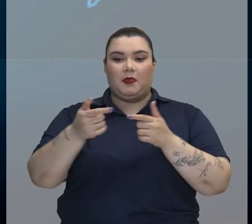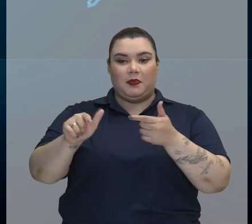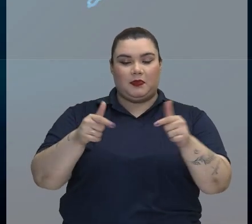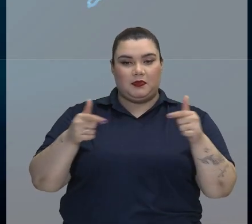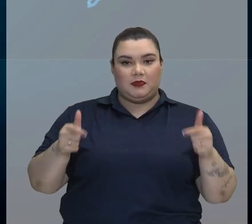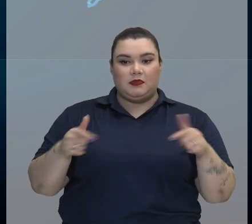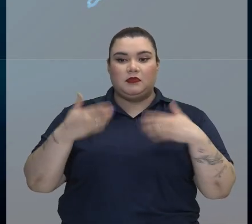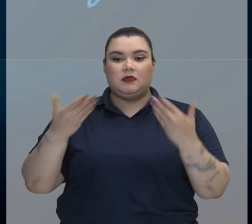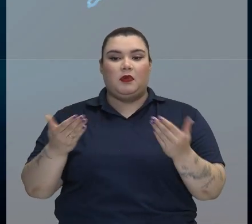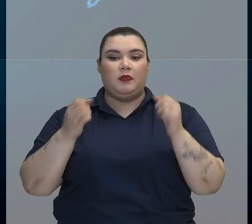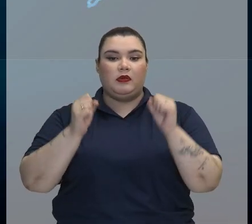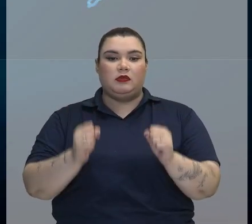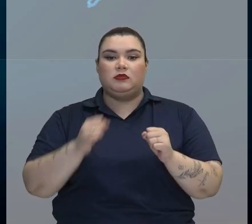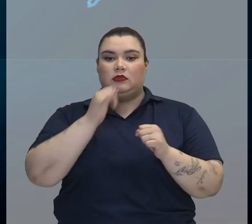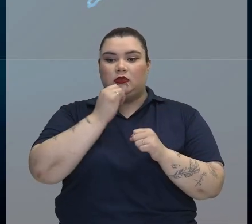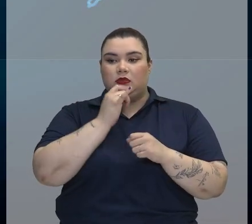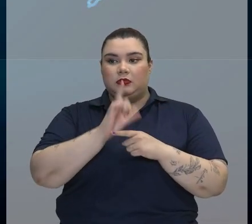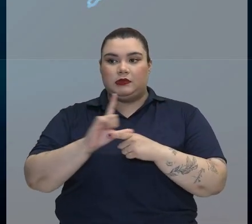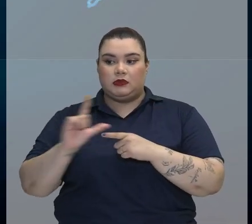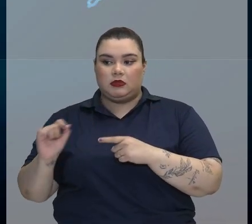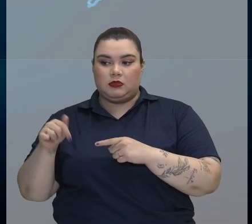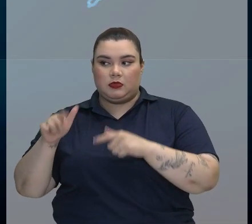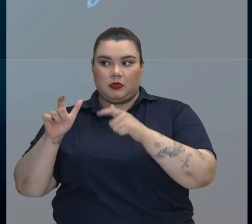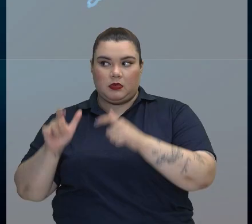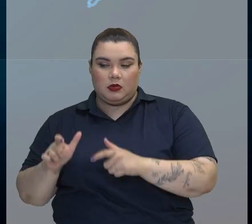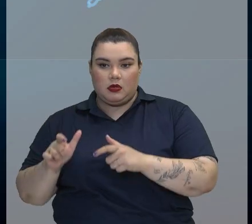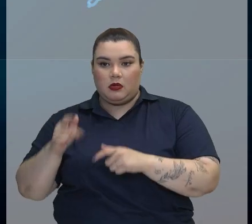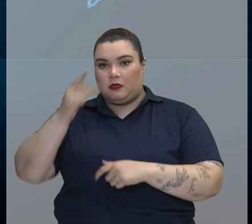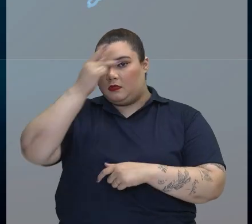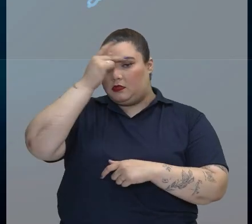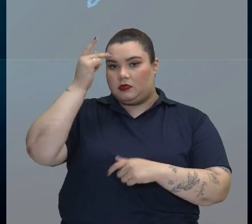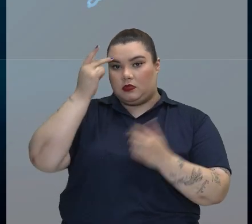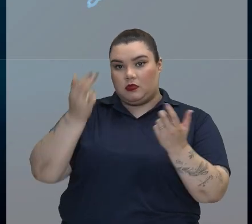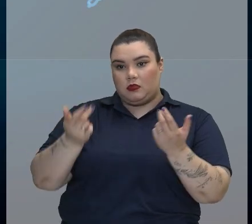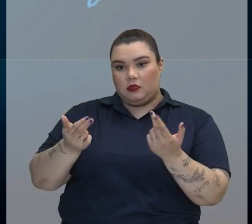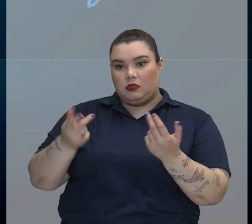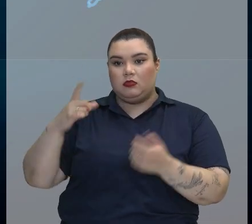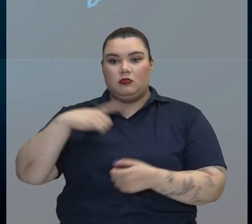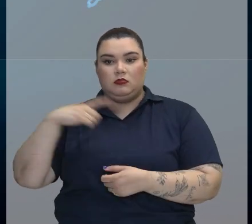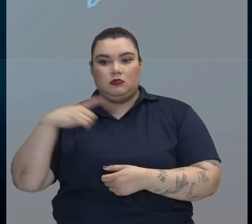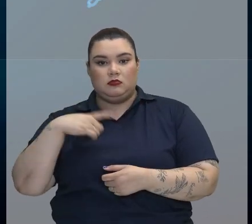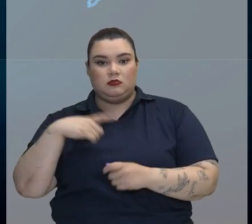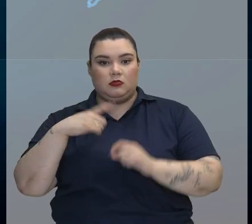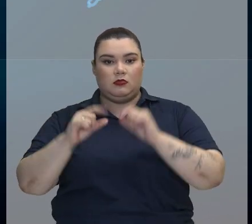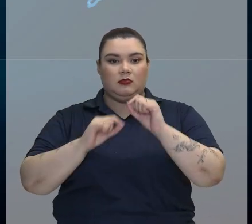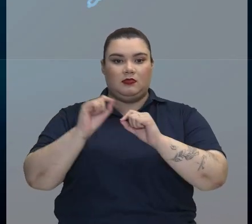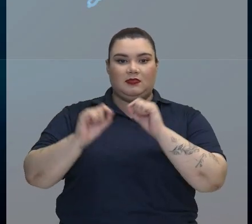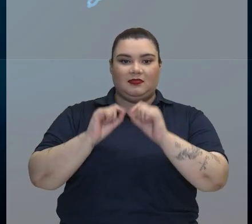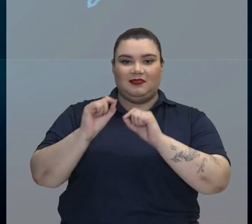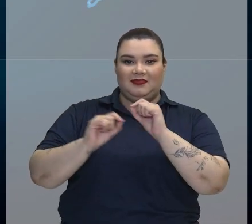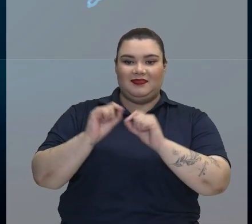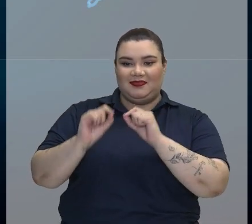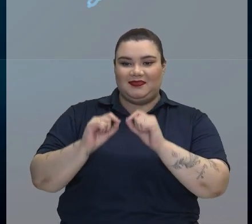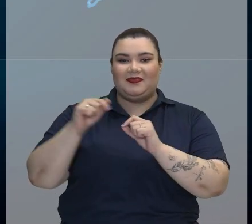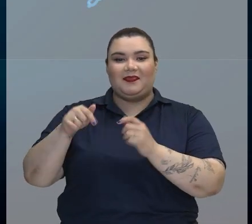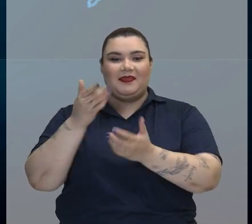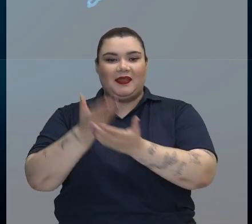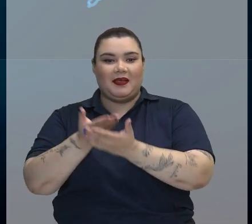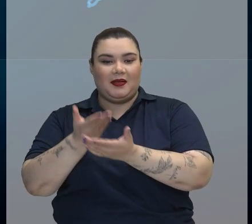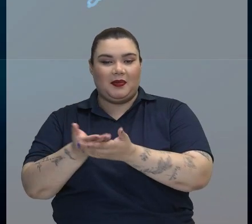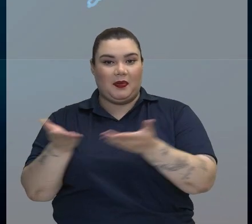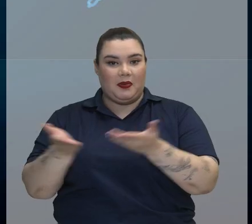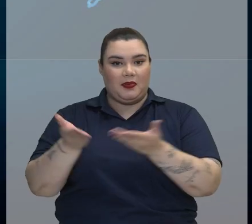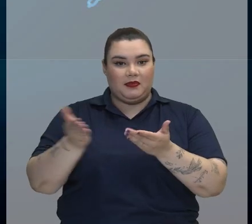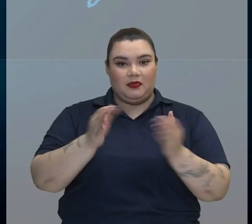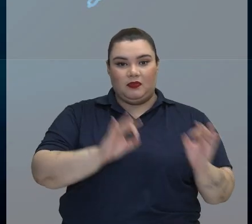por exemplo, eu posso sair daqui, né, e a mesma pessoa com a qual eu tenho a nossa aula que está